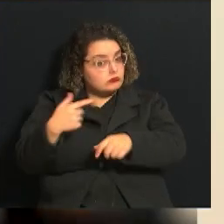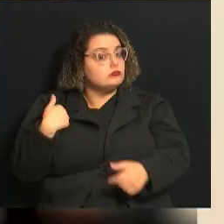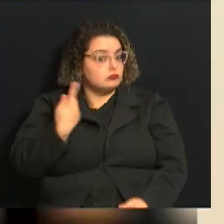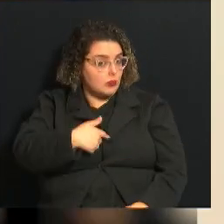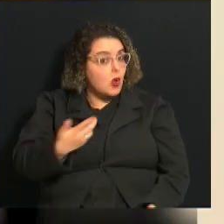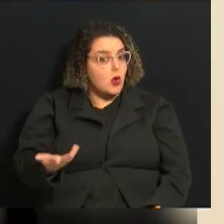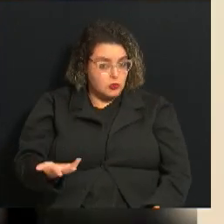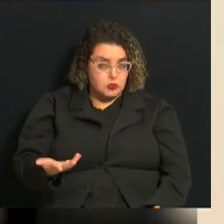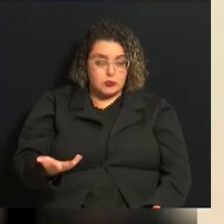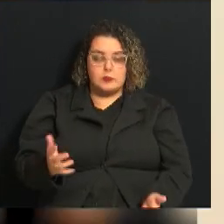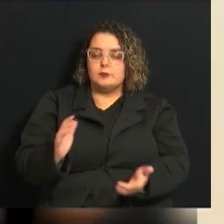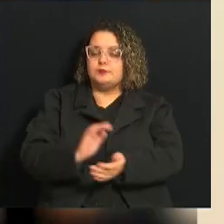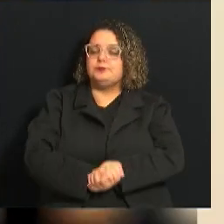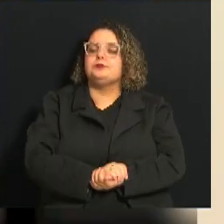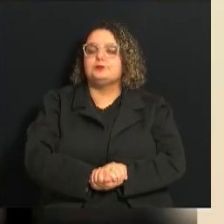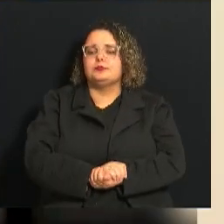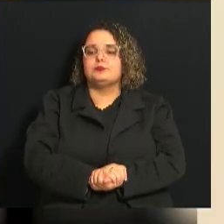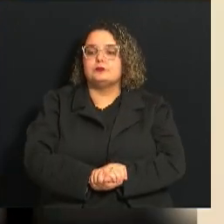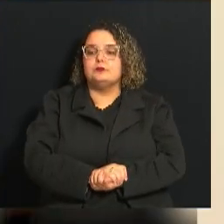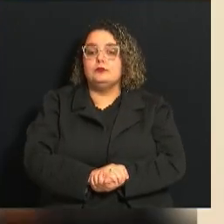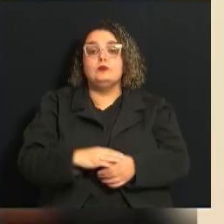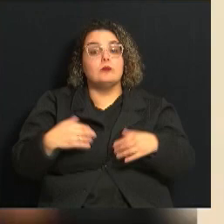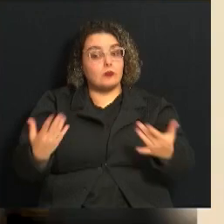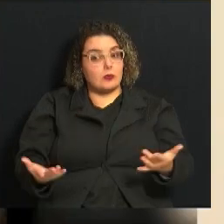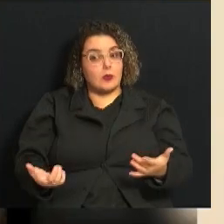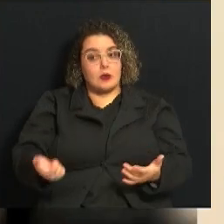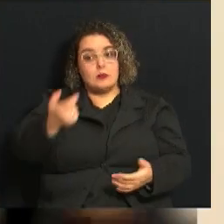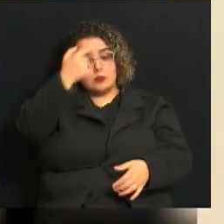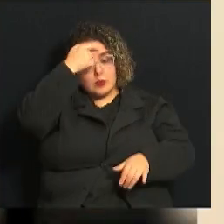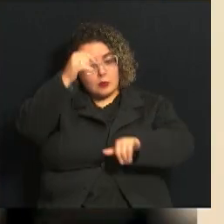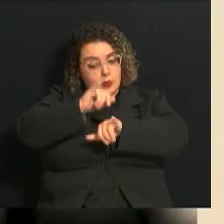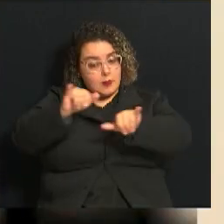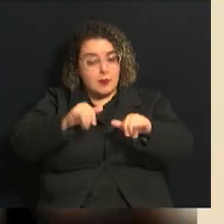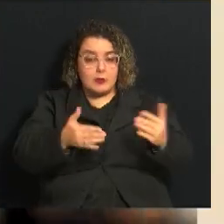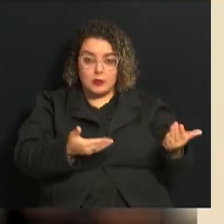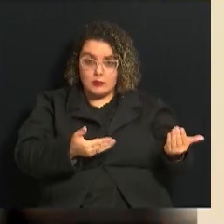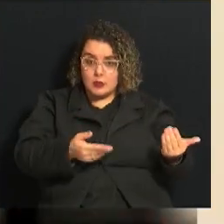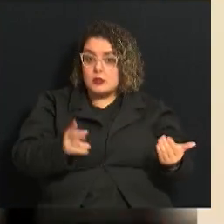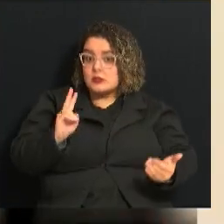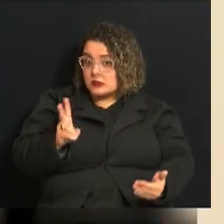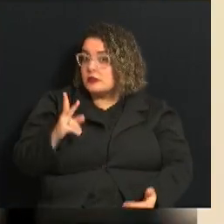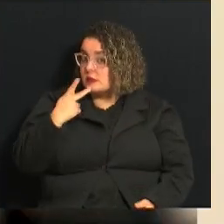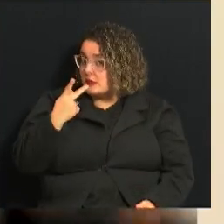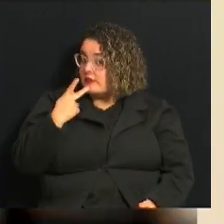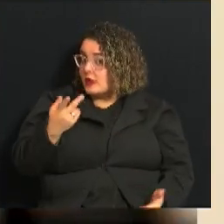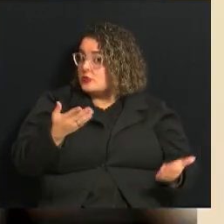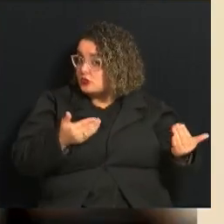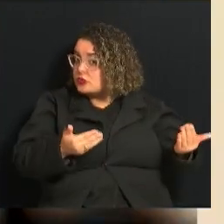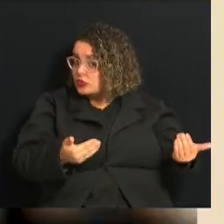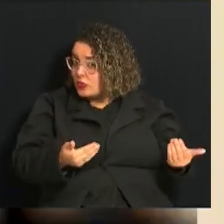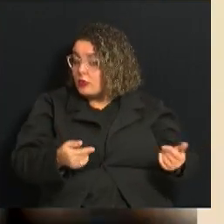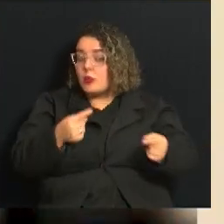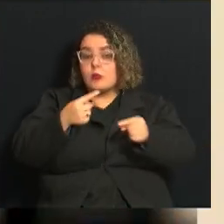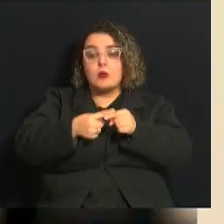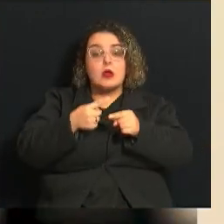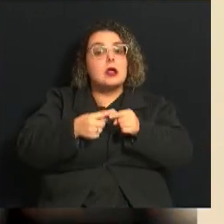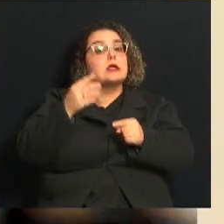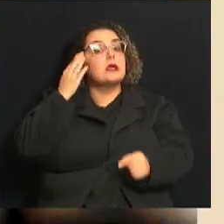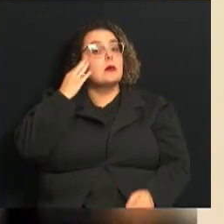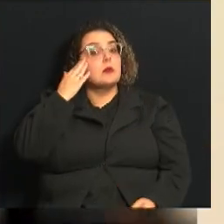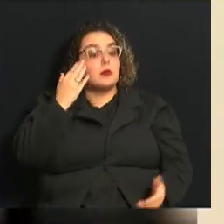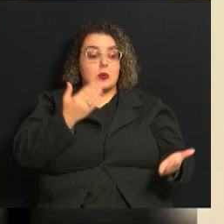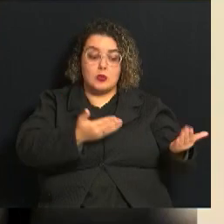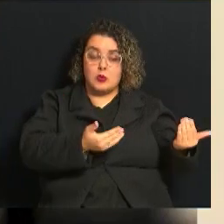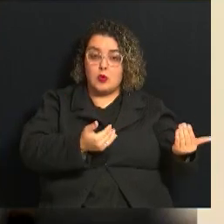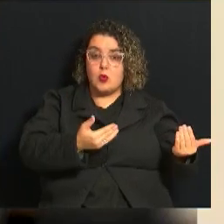nosso Brasil e a conscientização aos homens sempre barco jovens porque nós sabemos que os jovens são